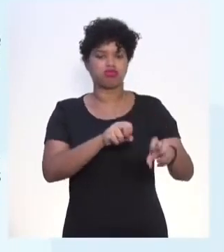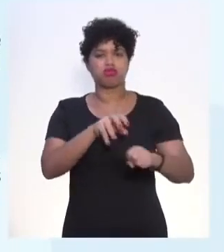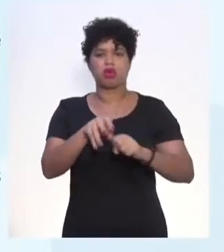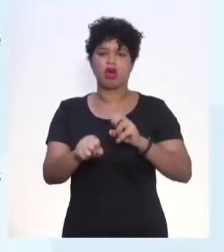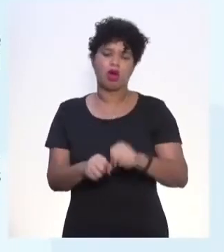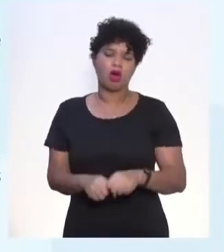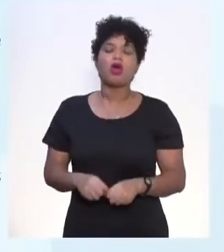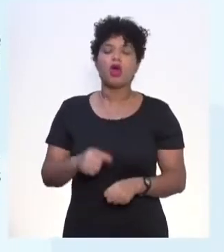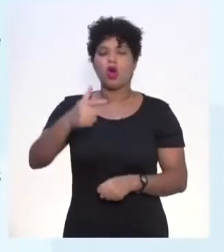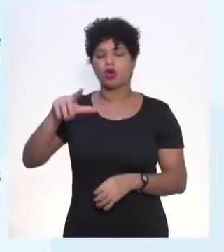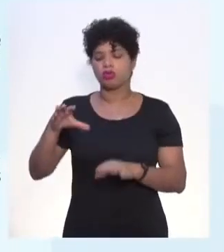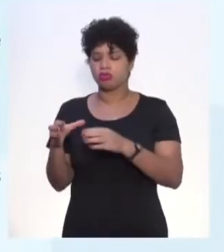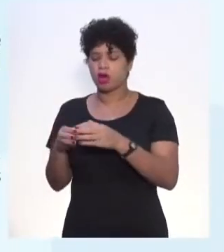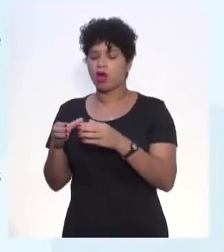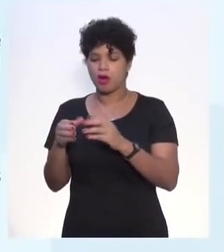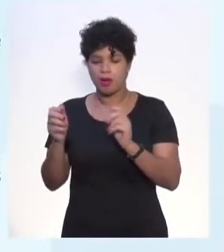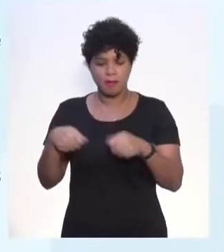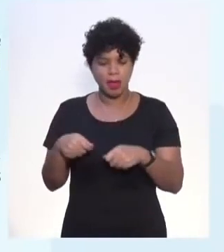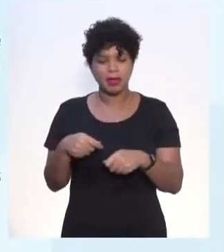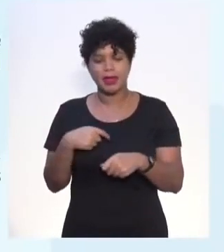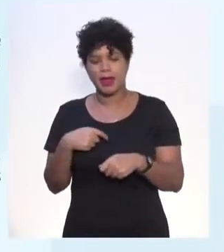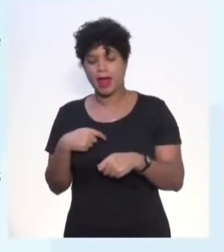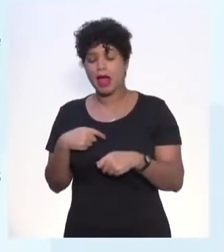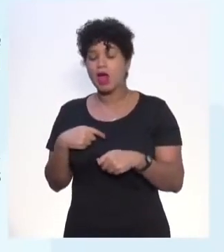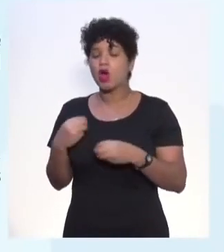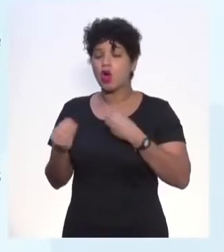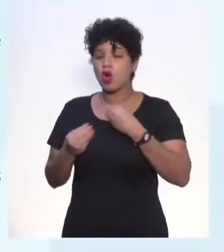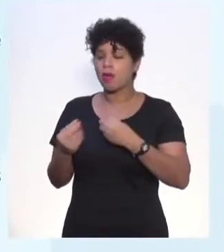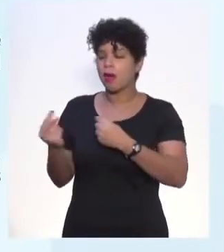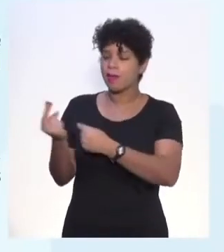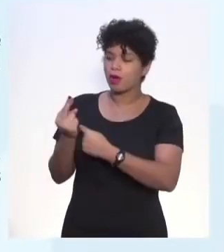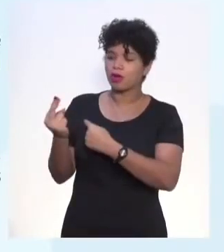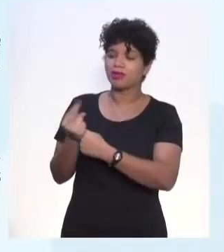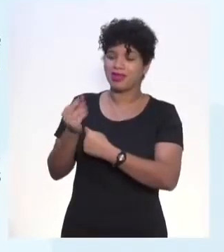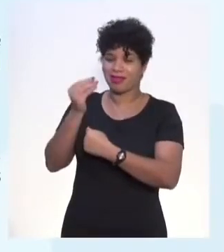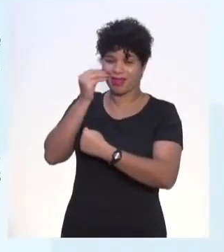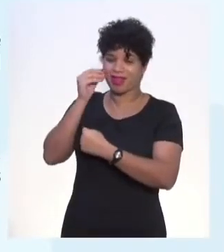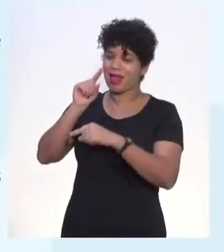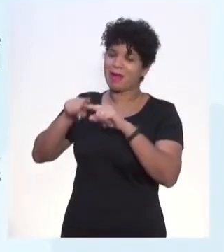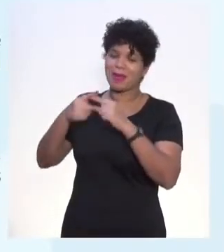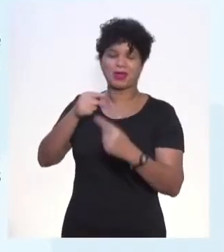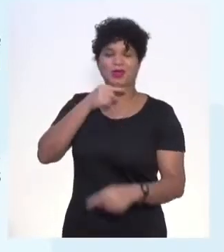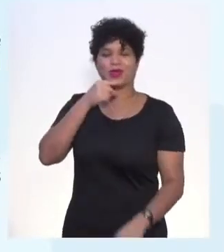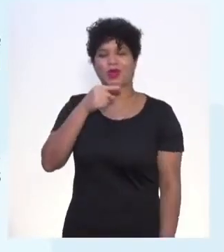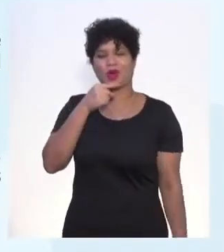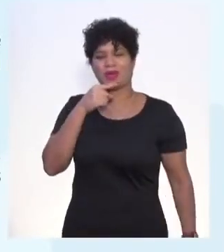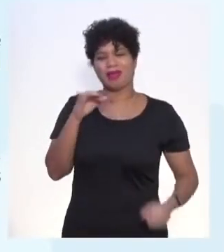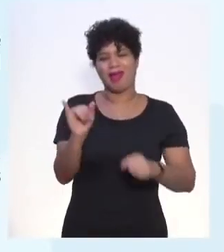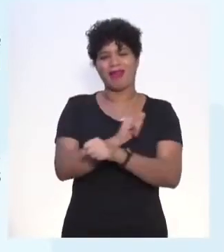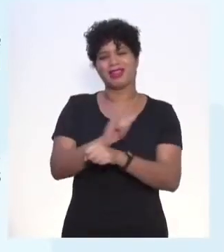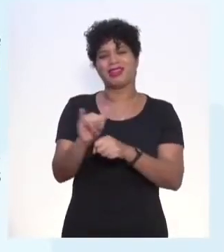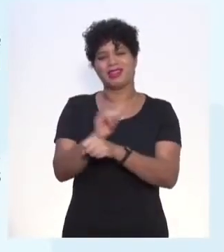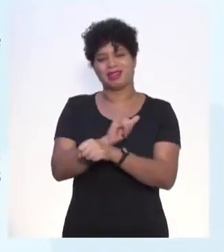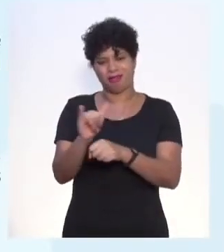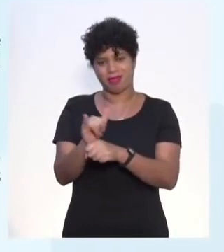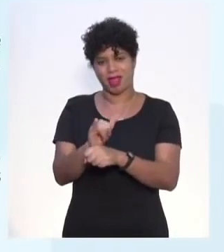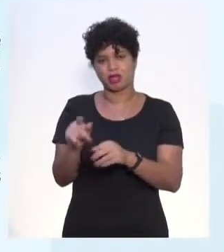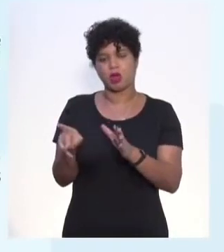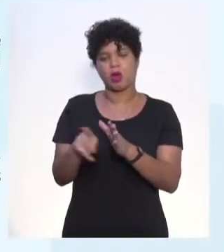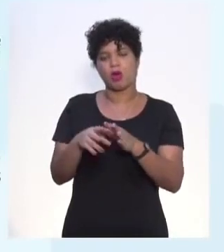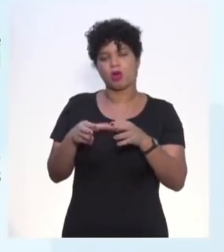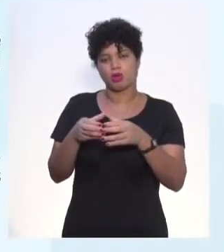grupos étnicos foram fazendo ações de resistência, mas, infelizmente, a ofensiva, vamos dizer assim,